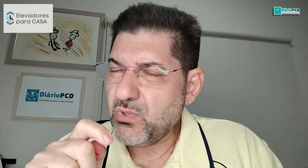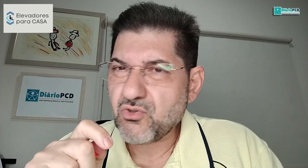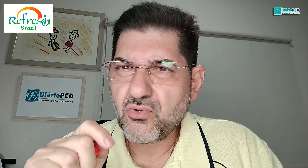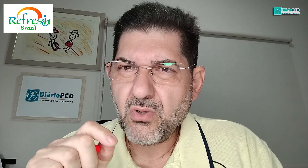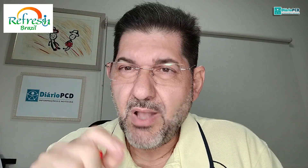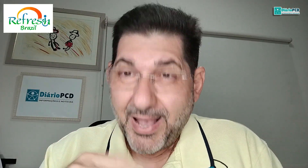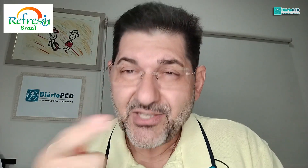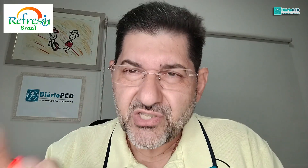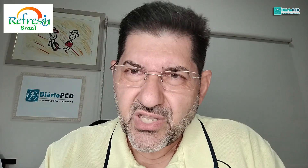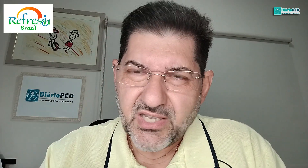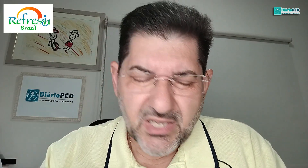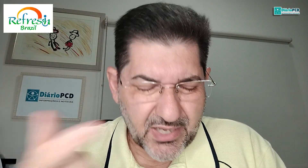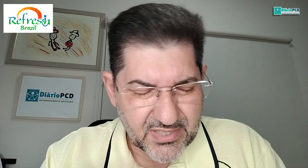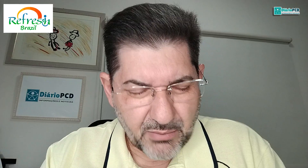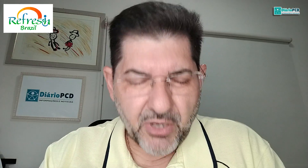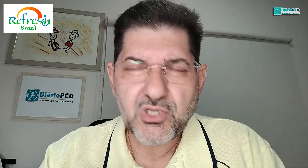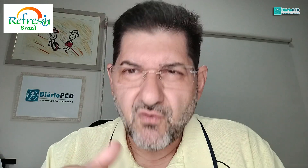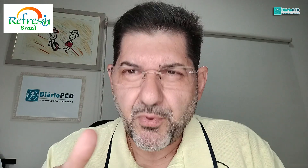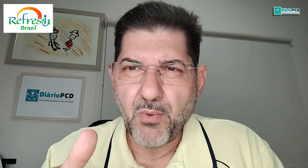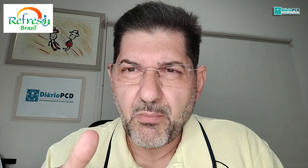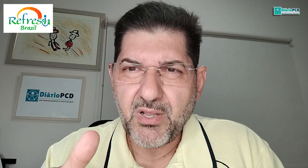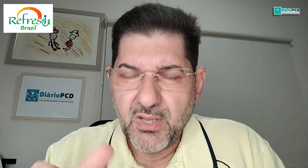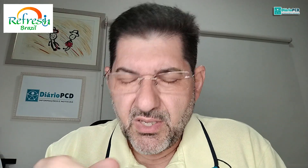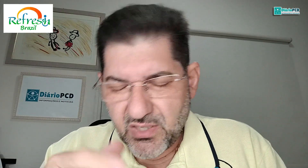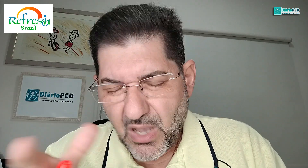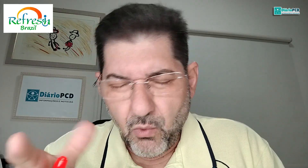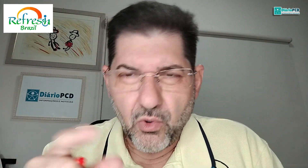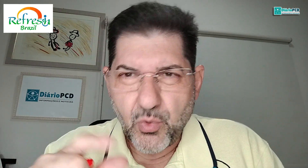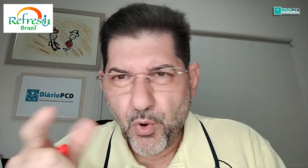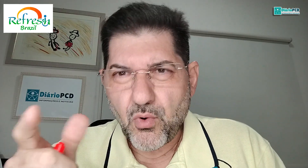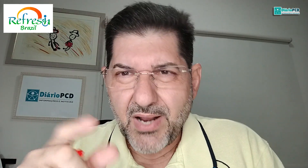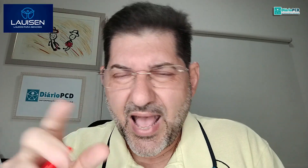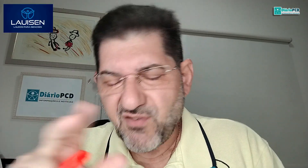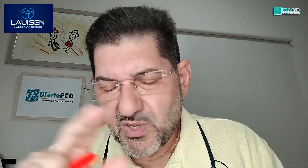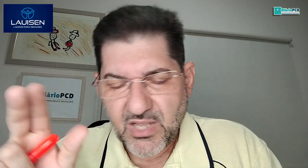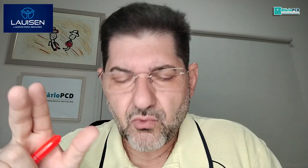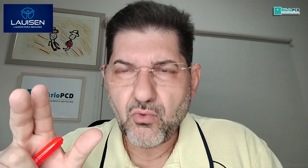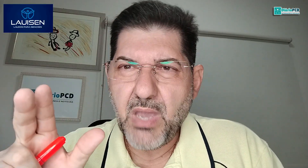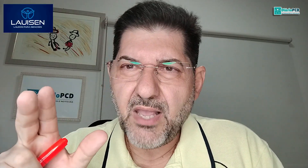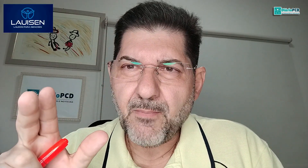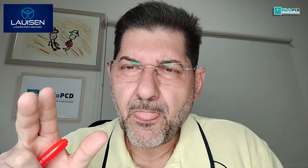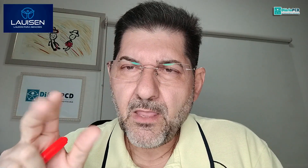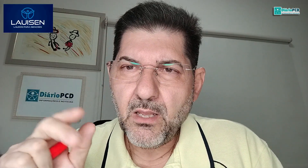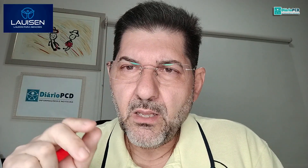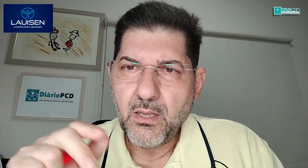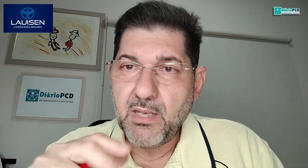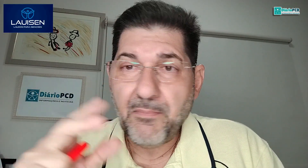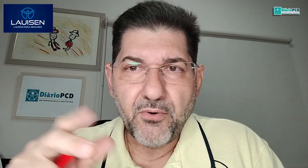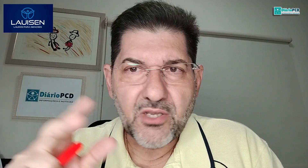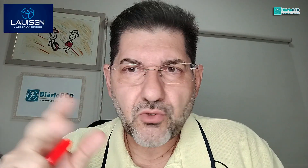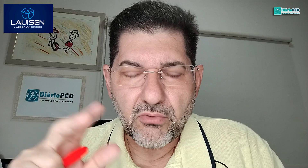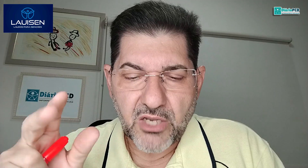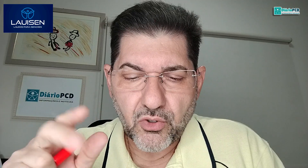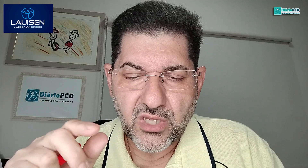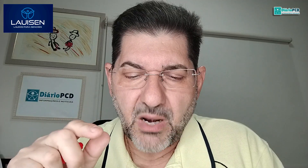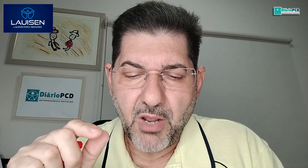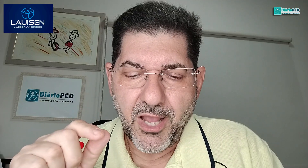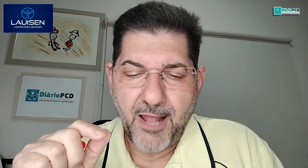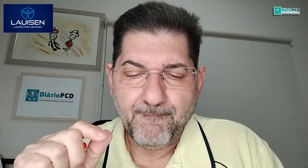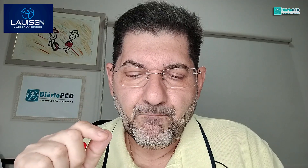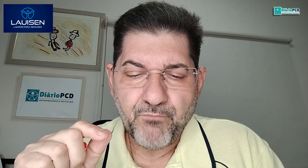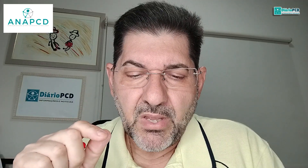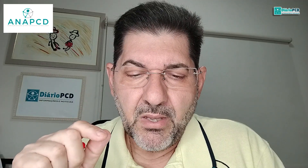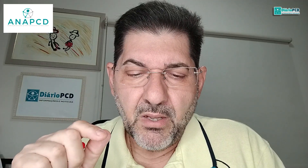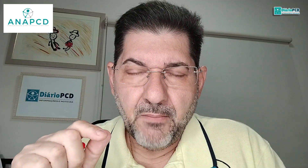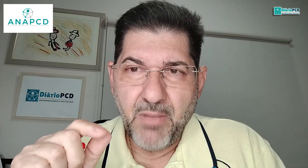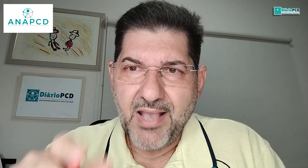acompanhando tudo isso, à distância, que essa semana eu tive um problema de saúde um pouco grave, mas está tudo bem, e nem por isso eu deixo de